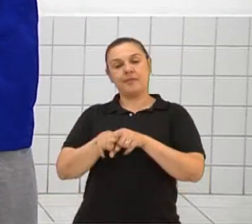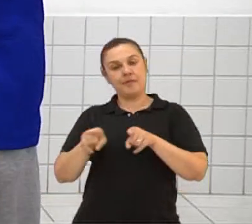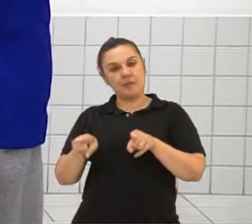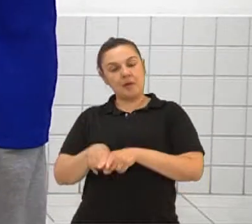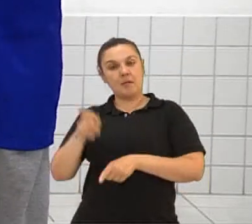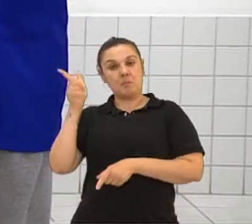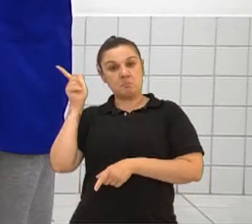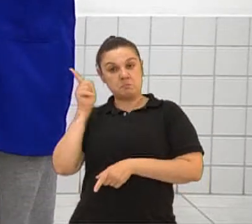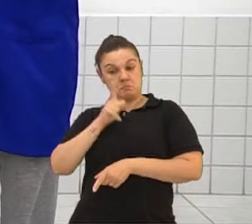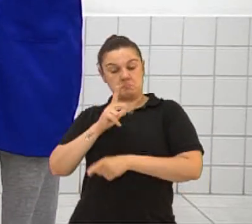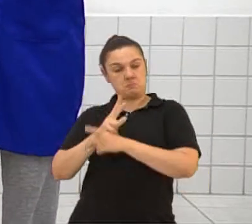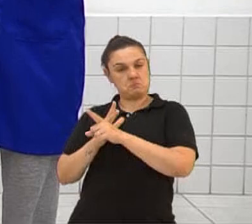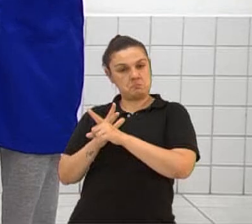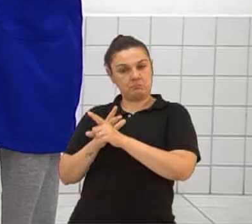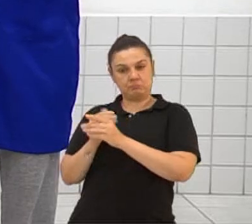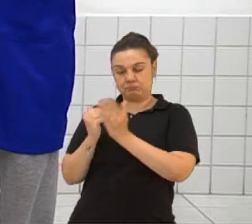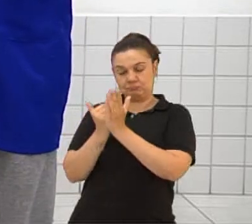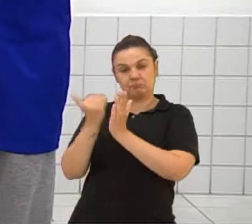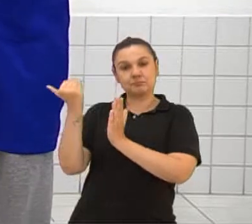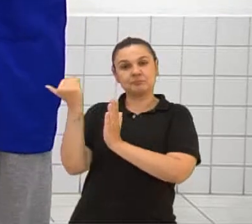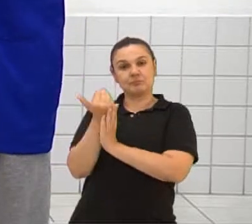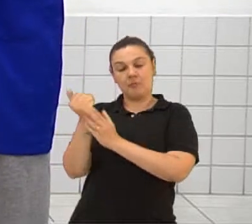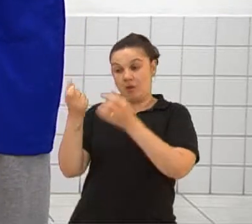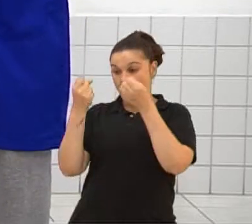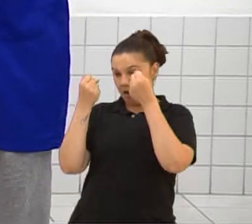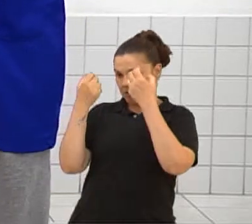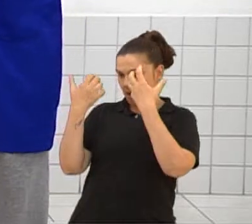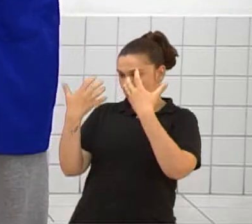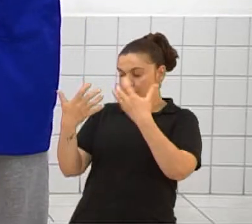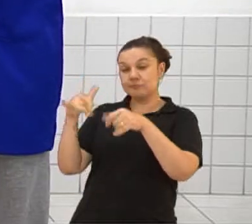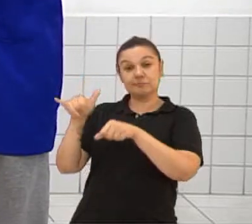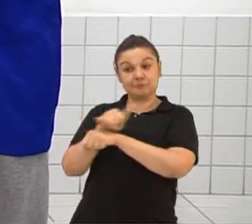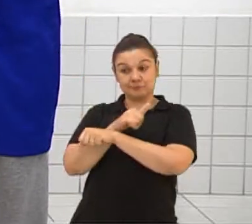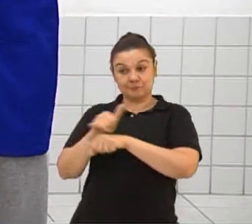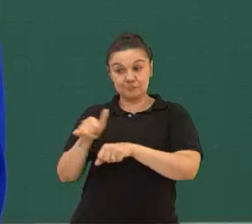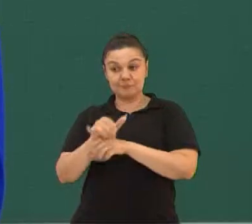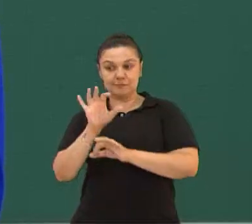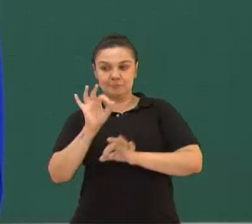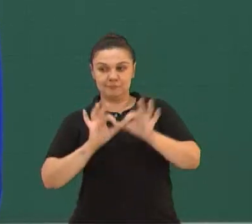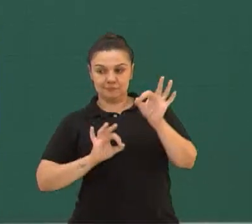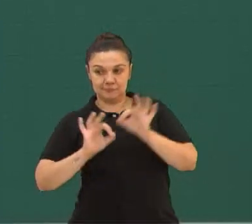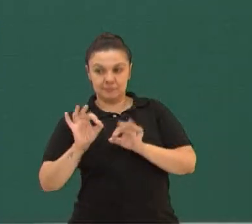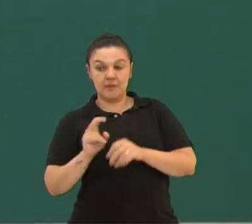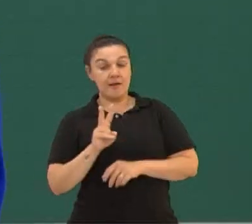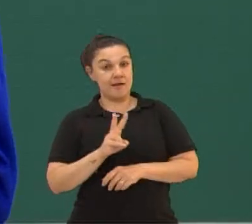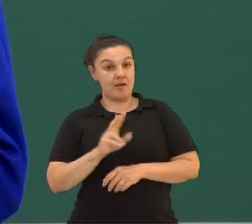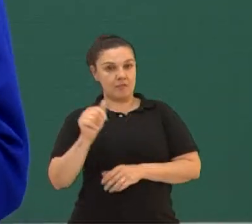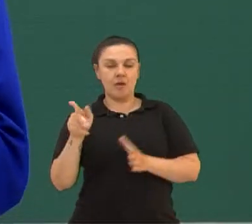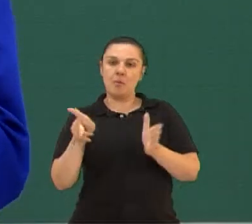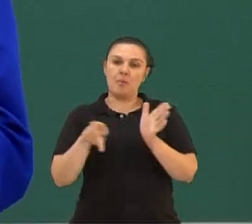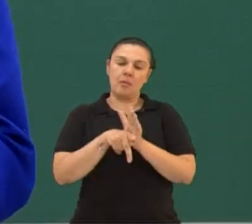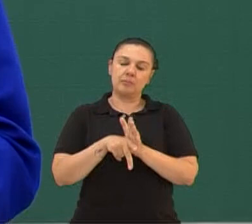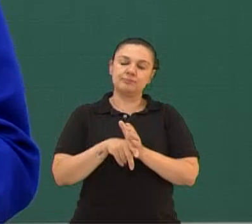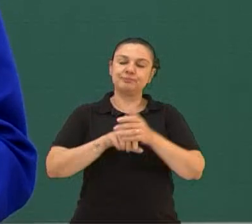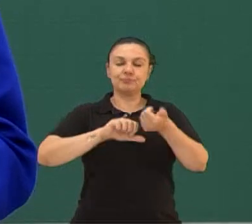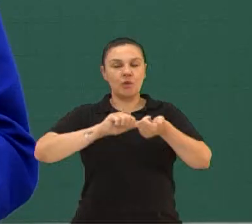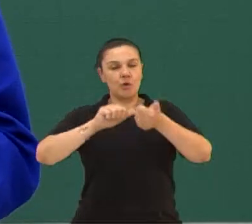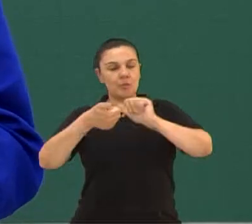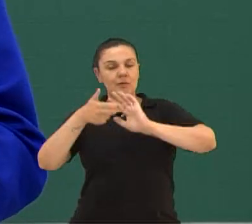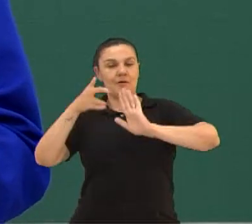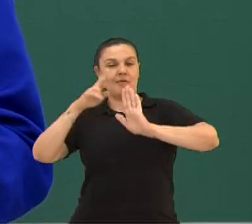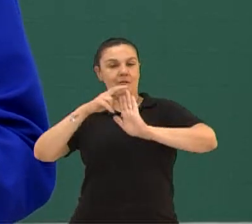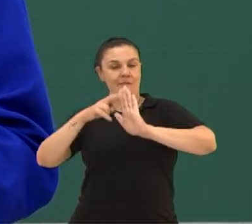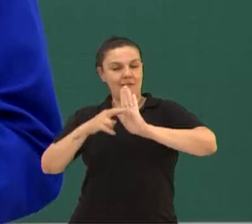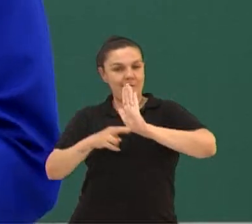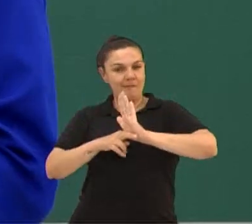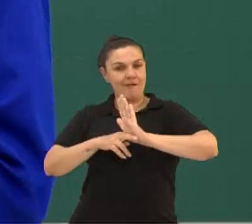esse espetáculo do esporte, cria-se estratégias, ações, que vai desde as modificações das regras